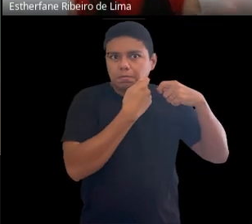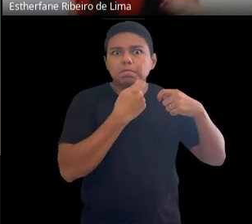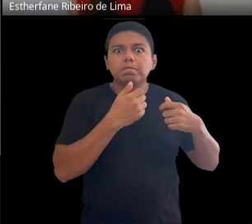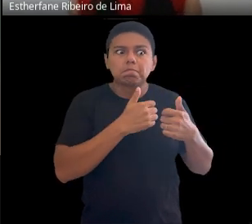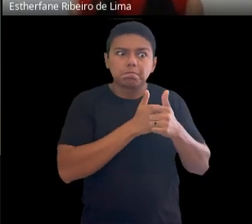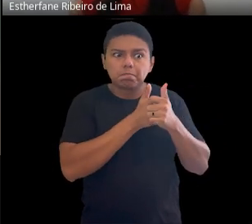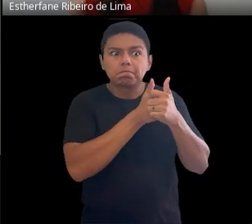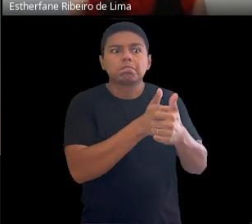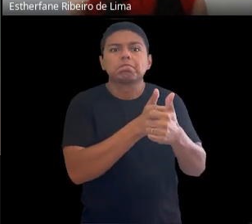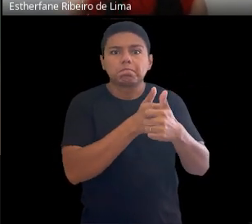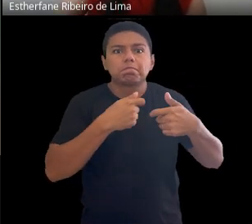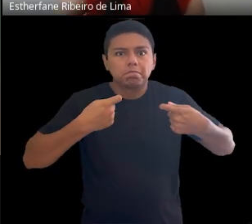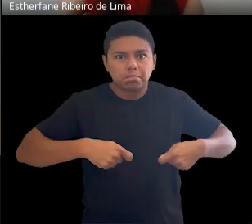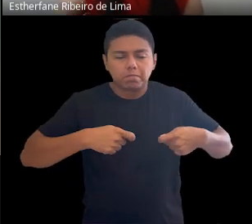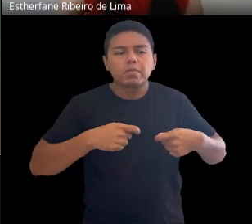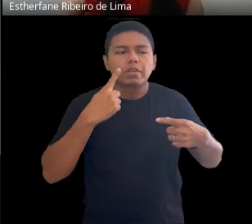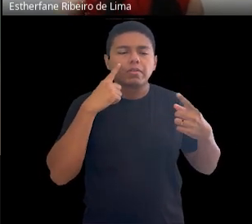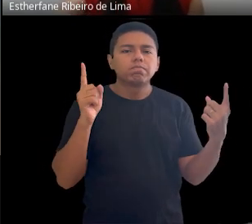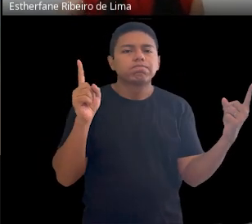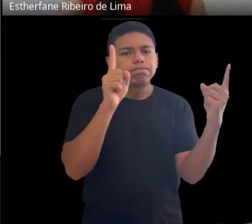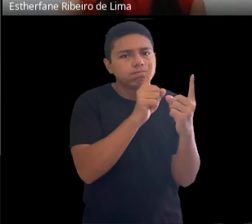dentista, realizar as consultas.